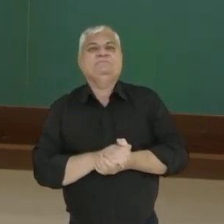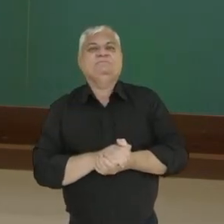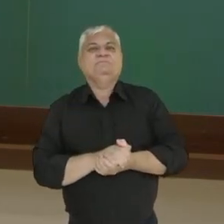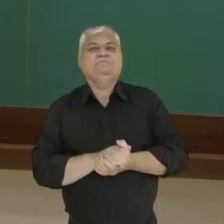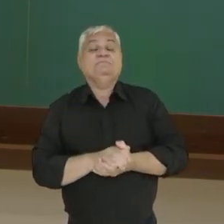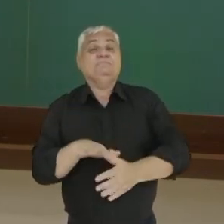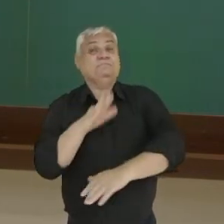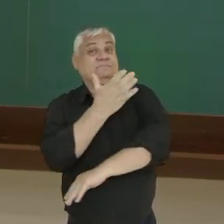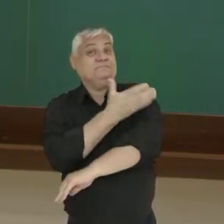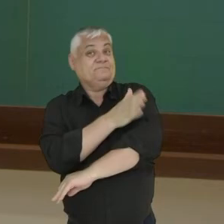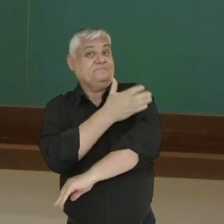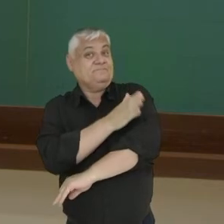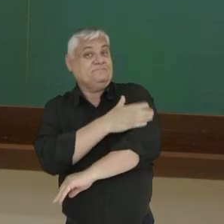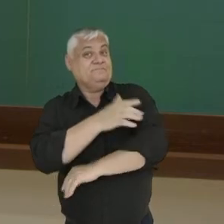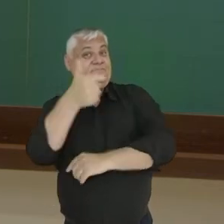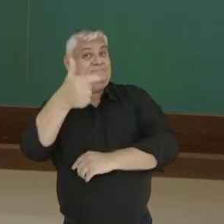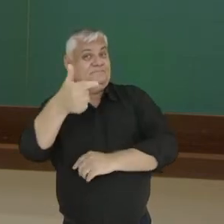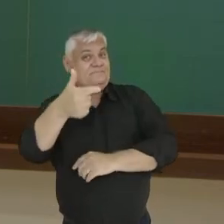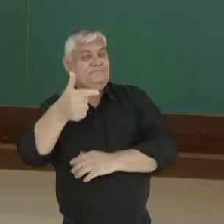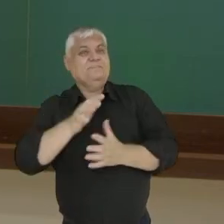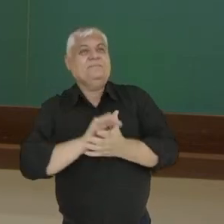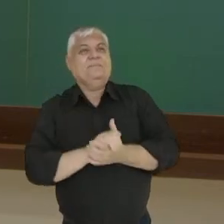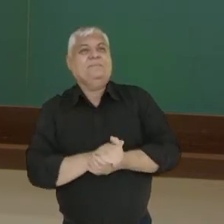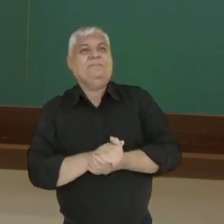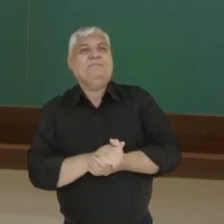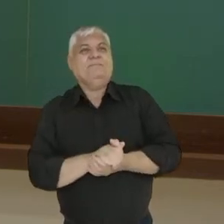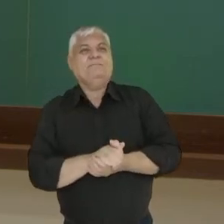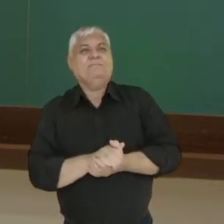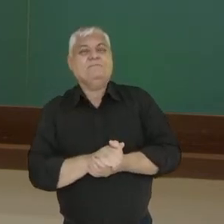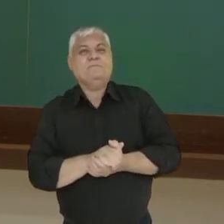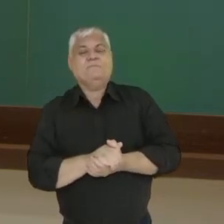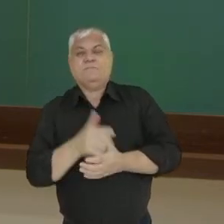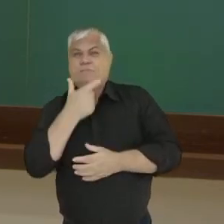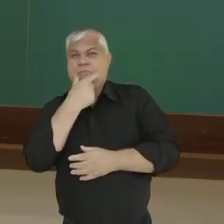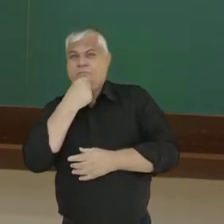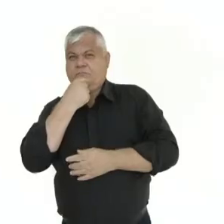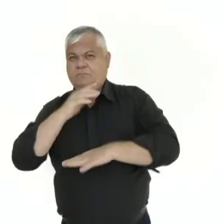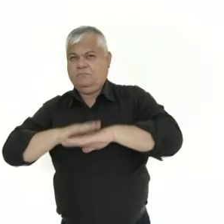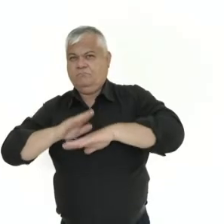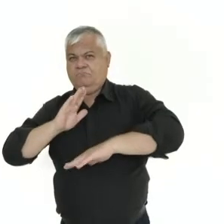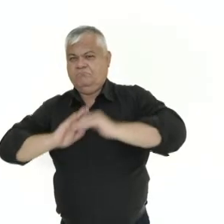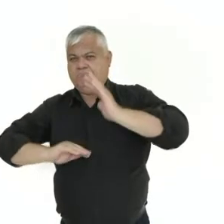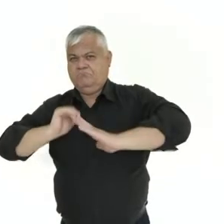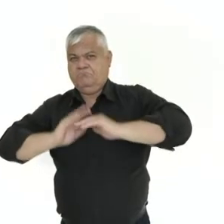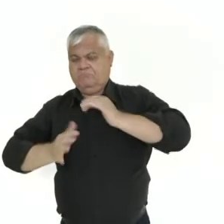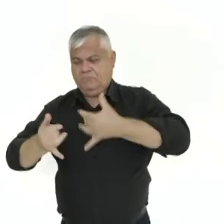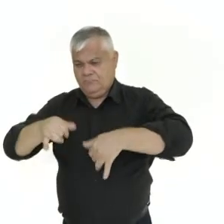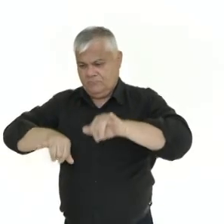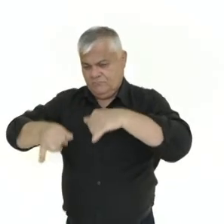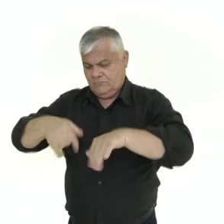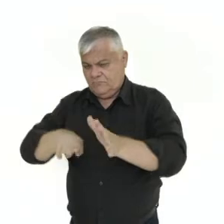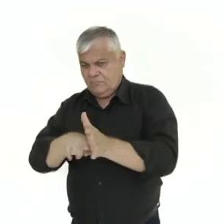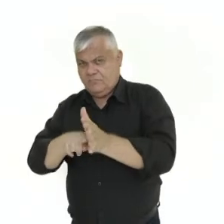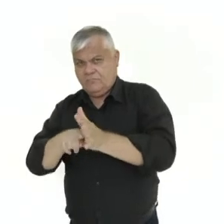E vamos resolver esse exercício aqui. Um químico, ao analisar determinado